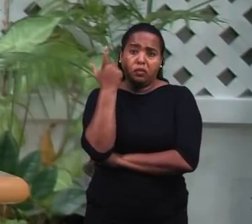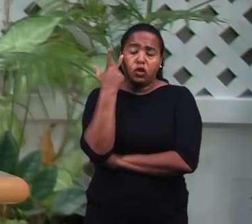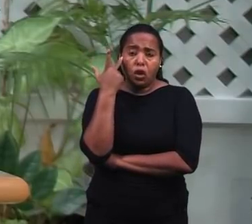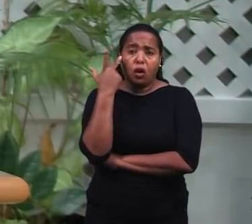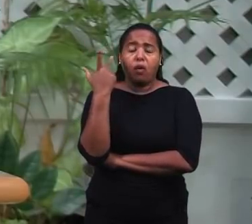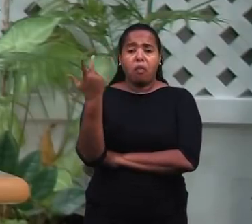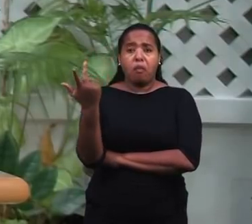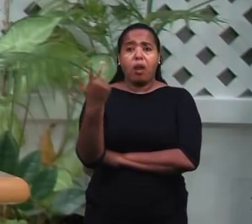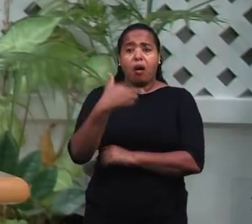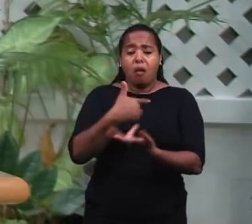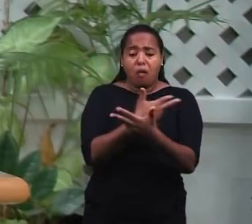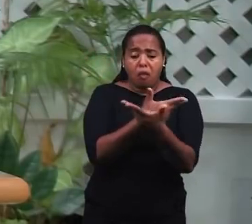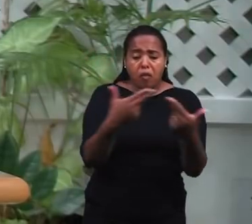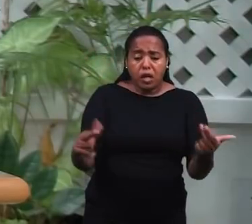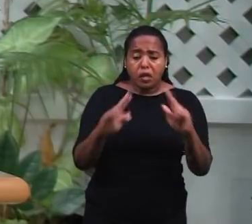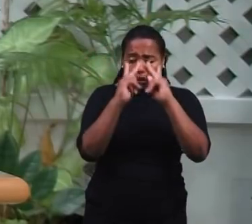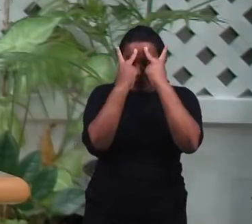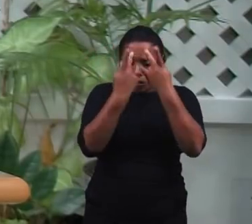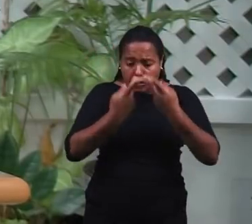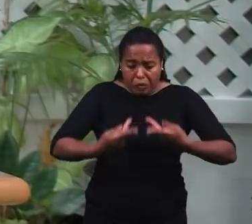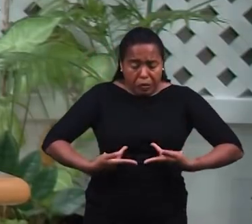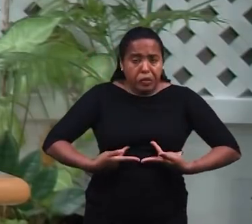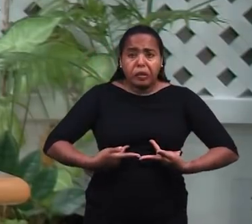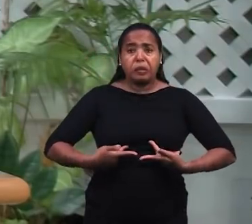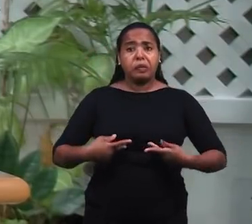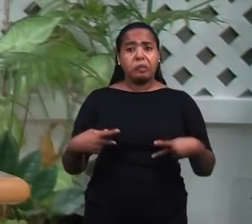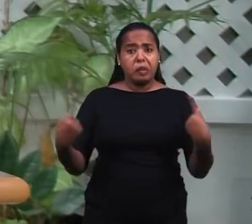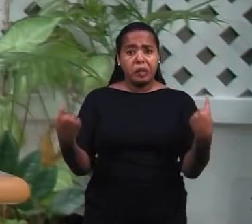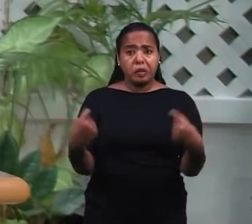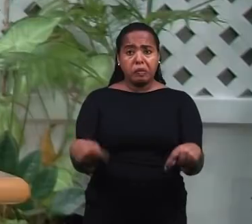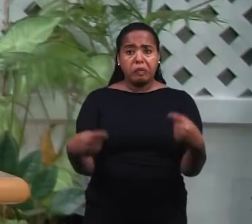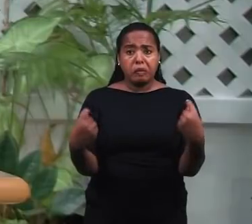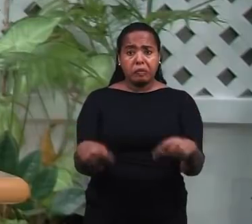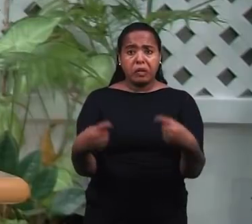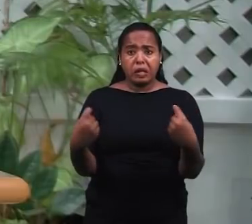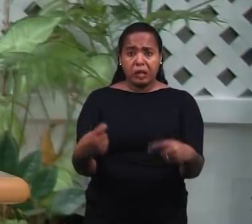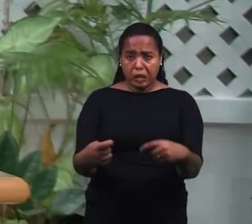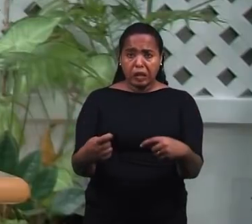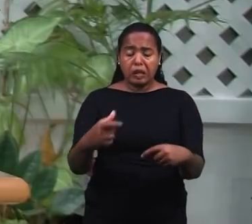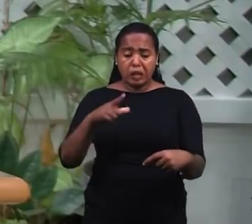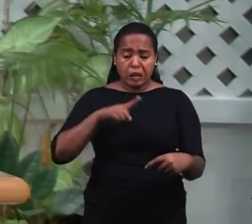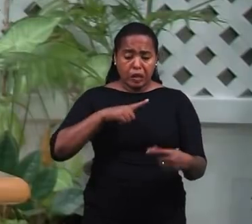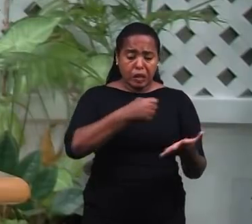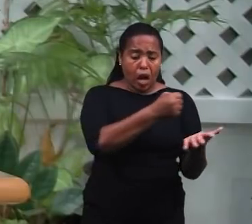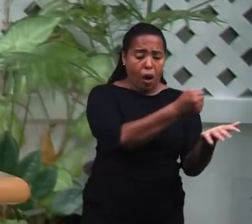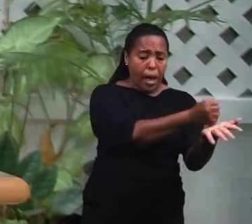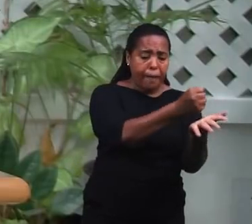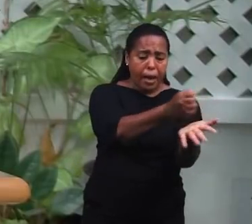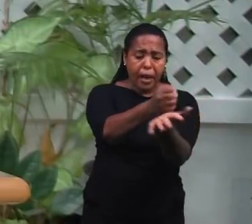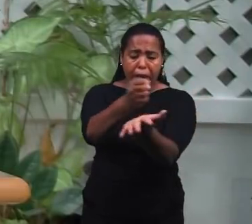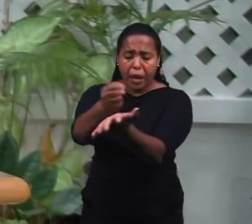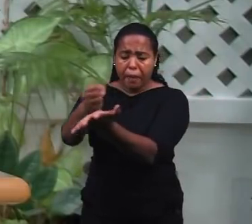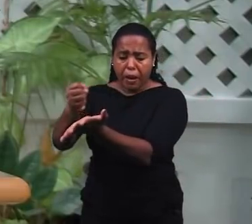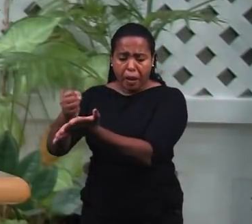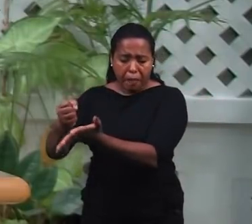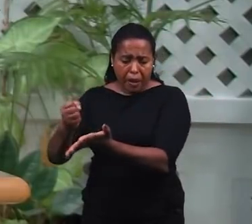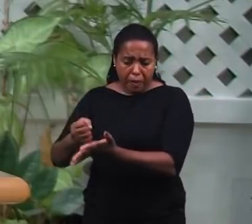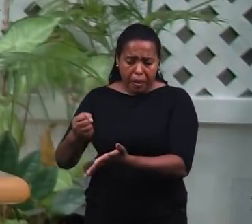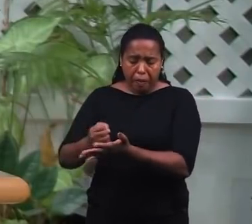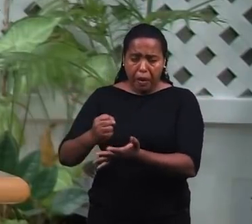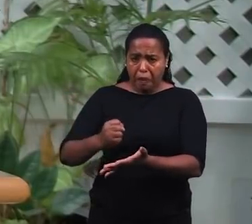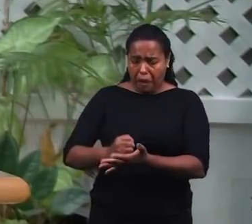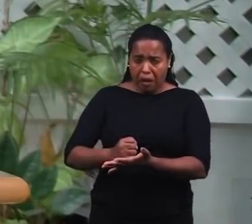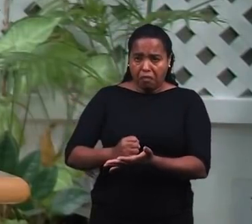a necessidade que o homem tem nessa hora de buscar os recursos para a